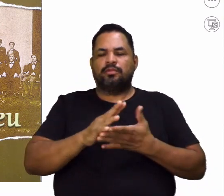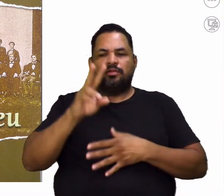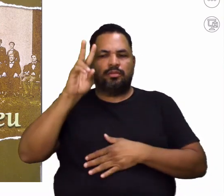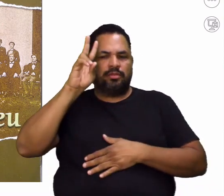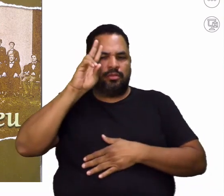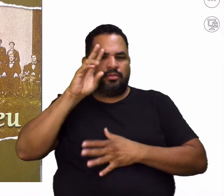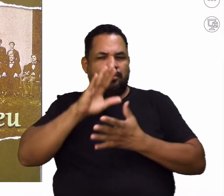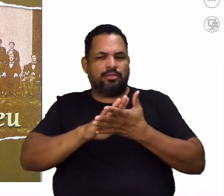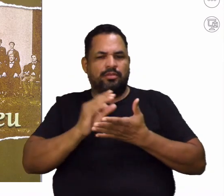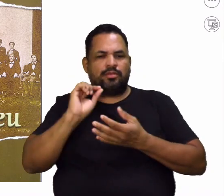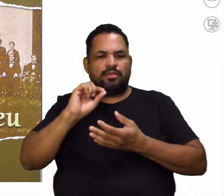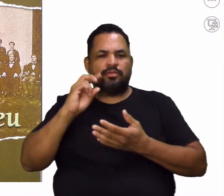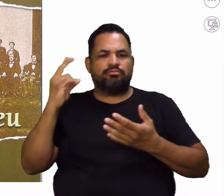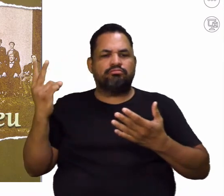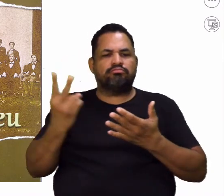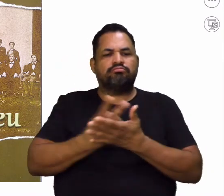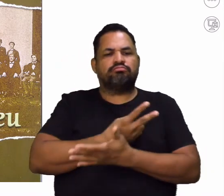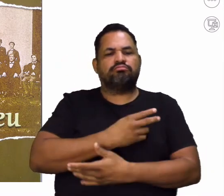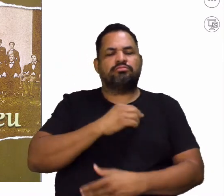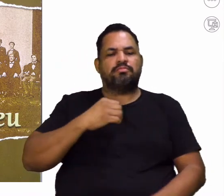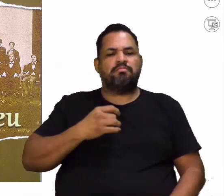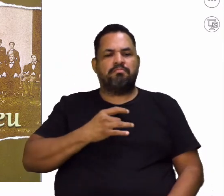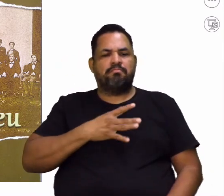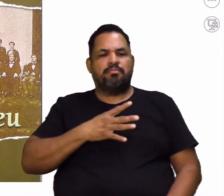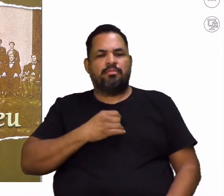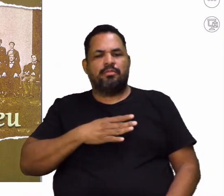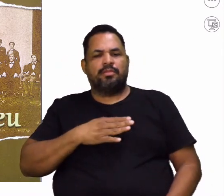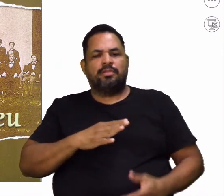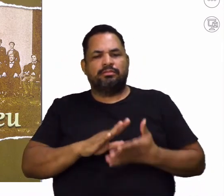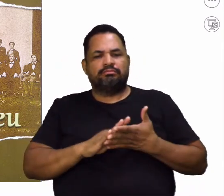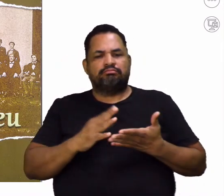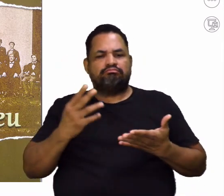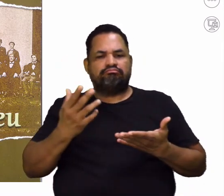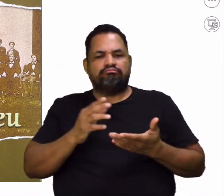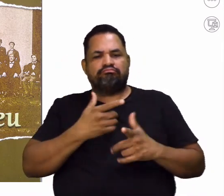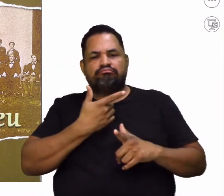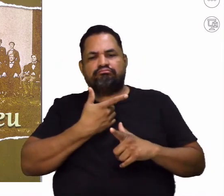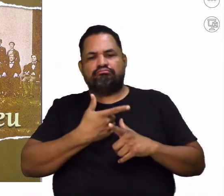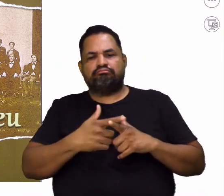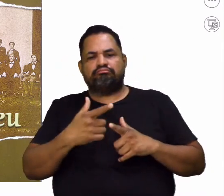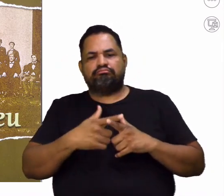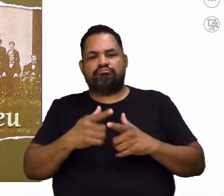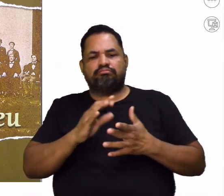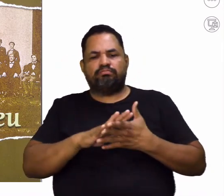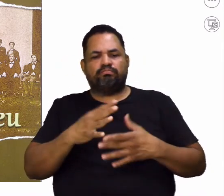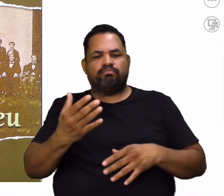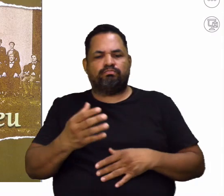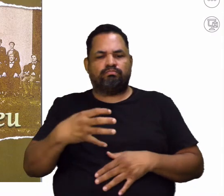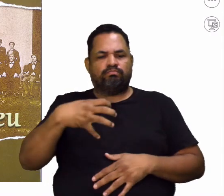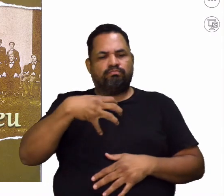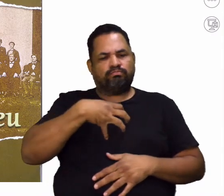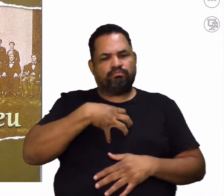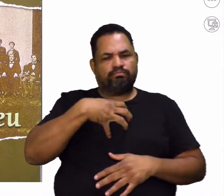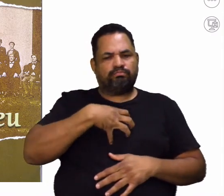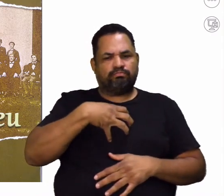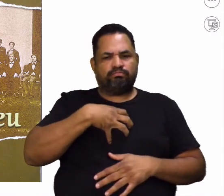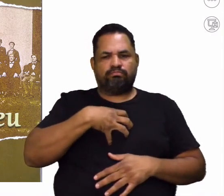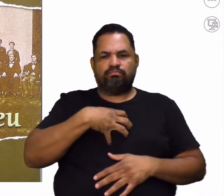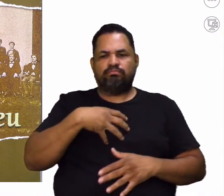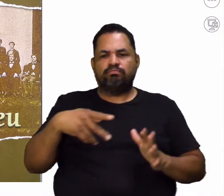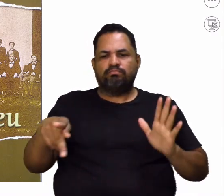Fantasmas né medos hostilidades tragédias íntimas